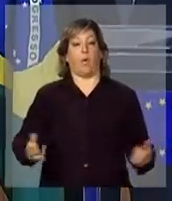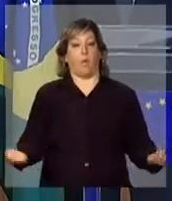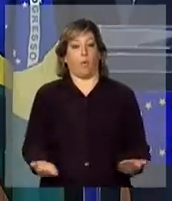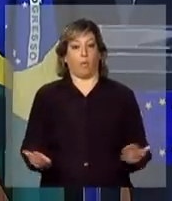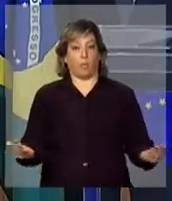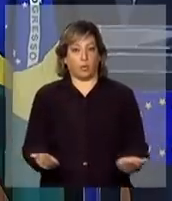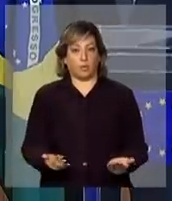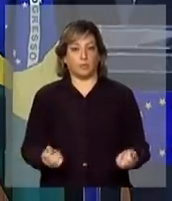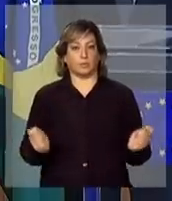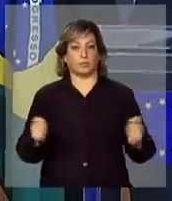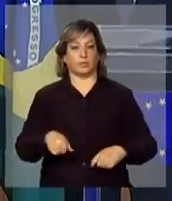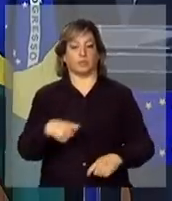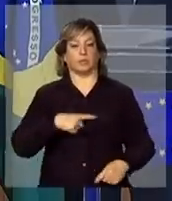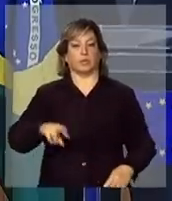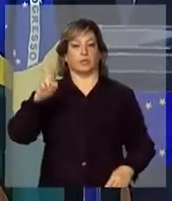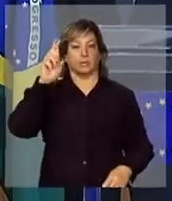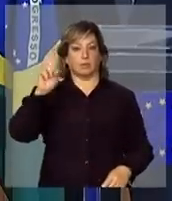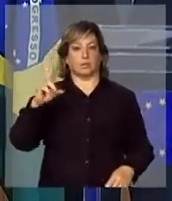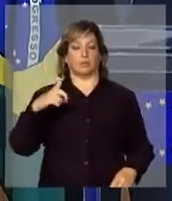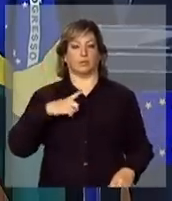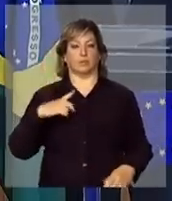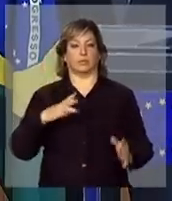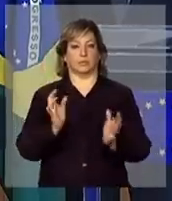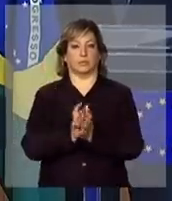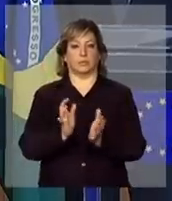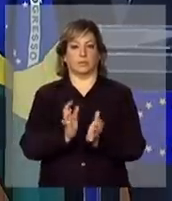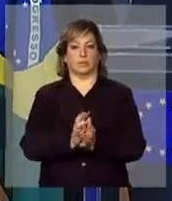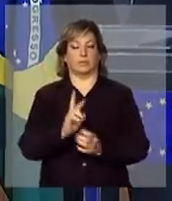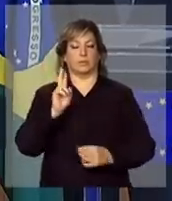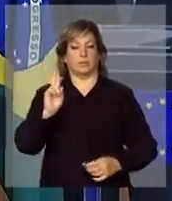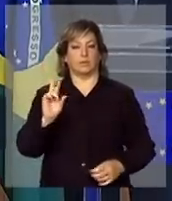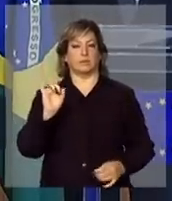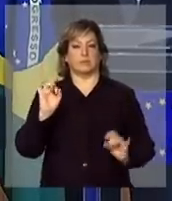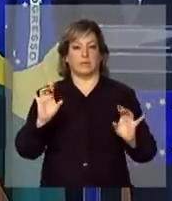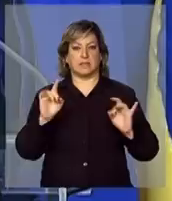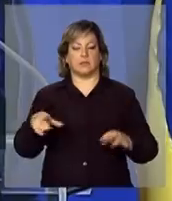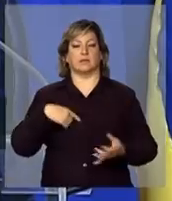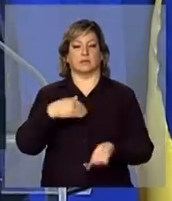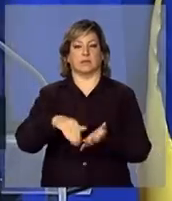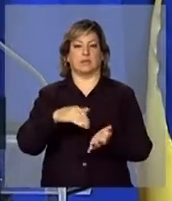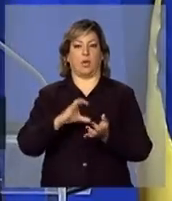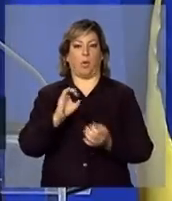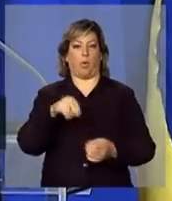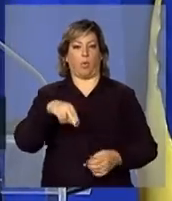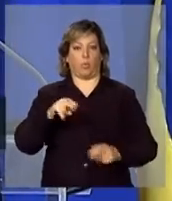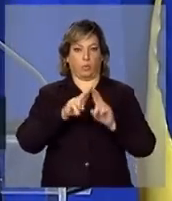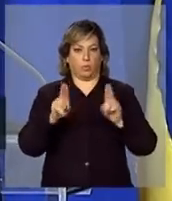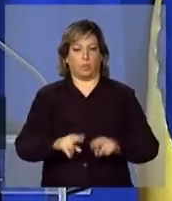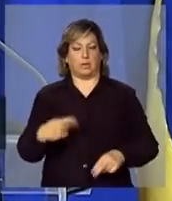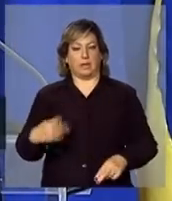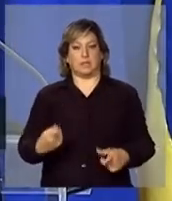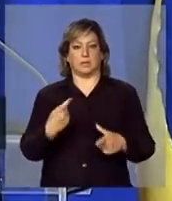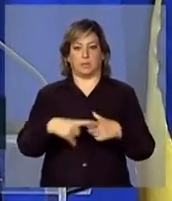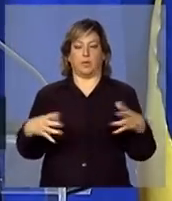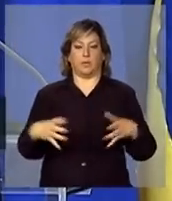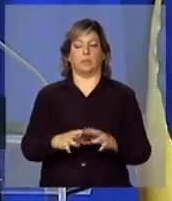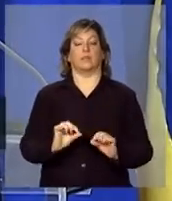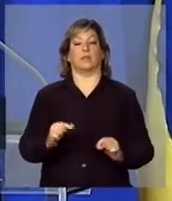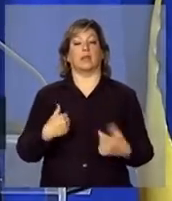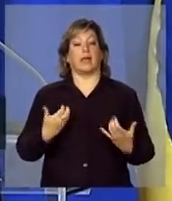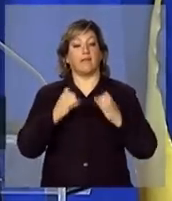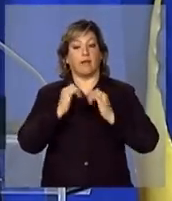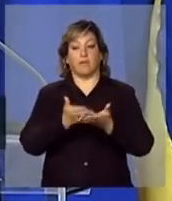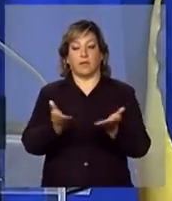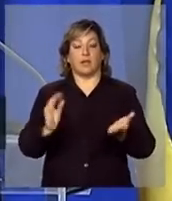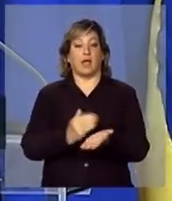o representante especial do secretário-geral da ONU nesse conflito. Queria dizer, finalmente, aos senhores, que a partir de